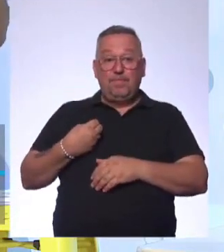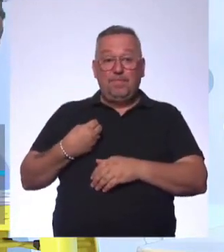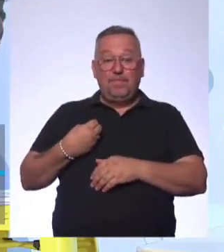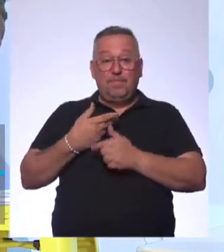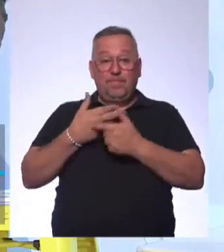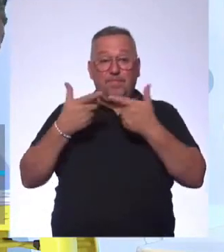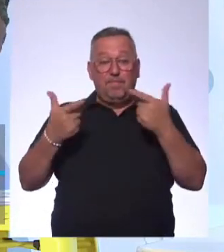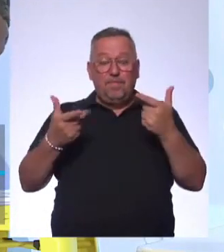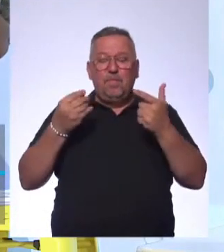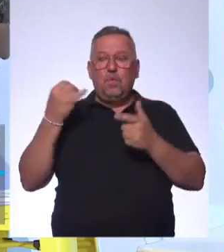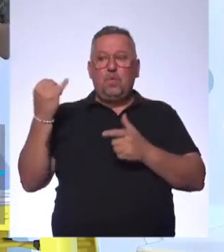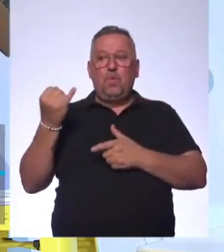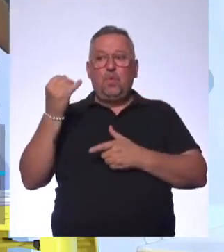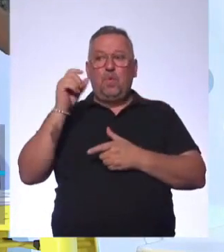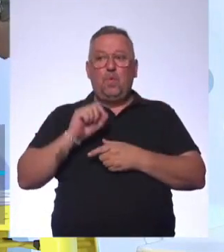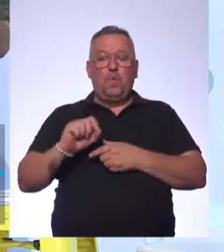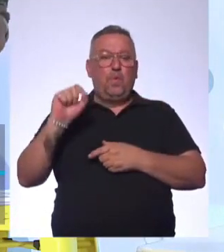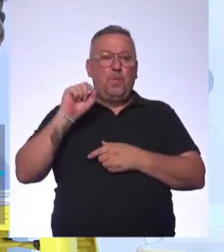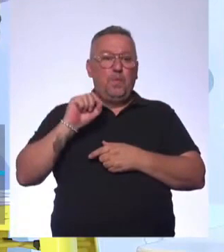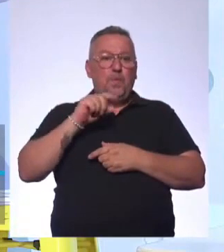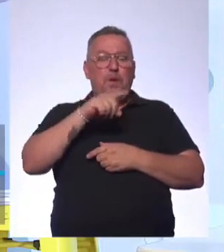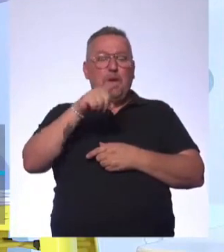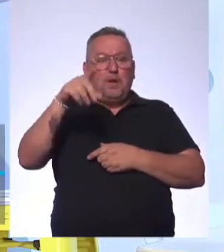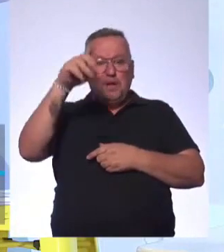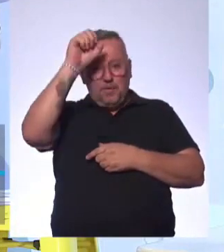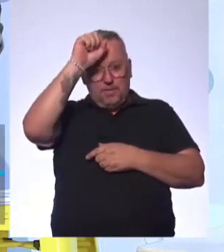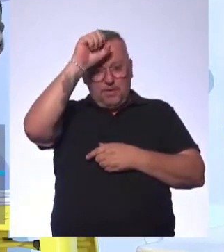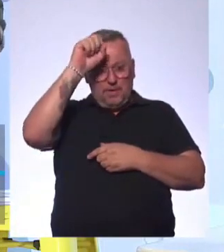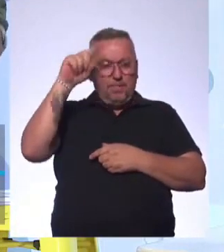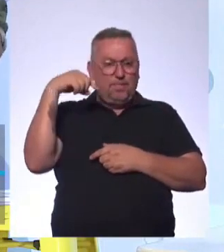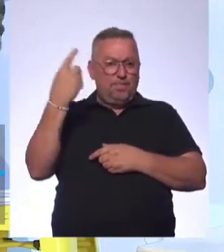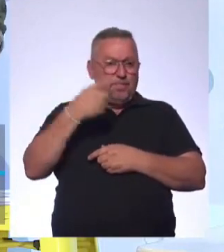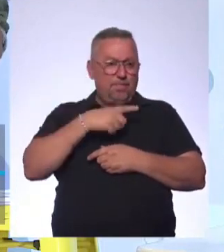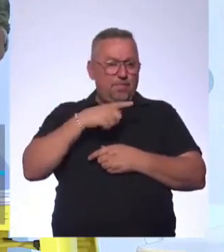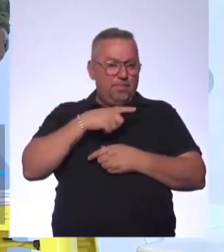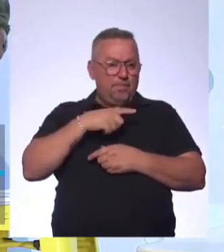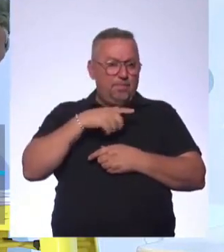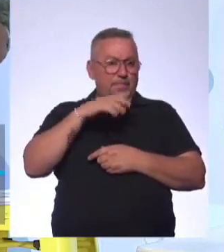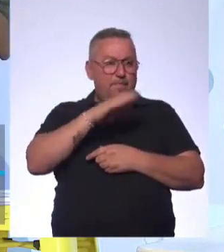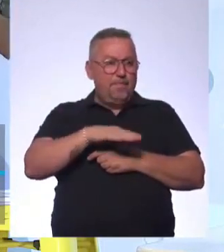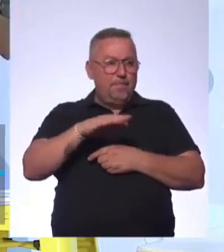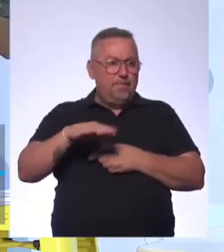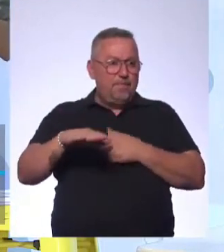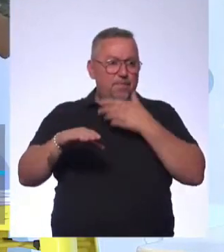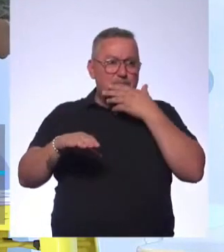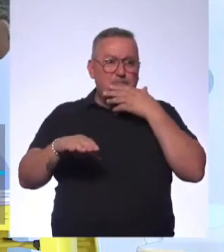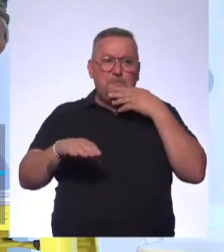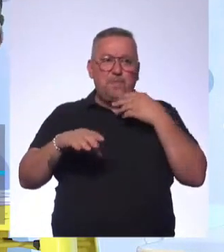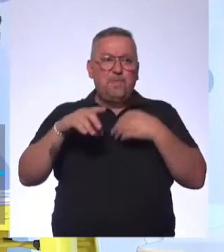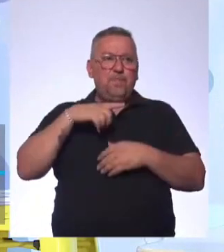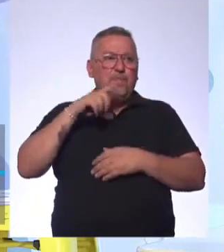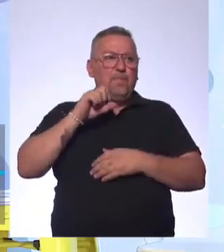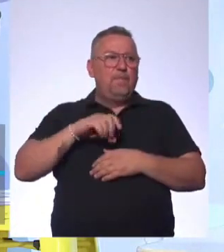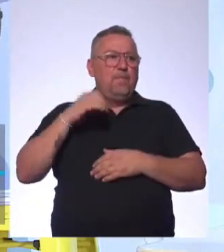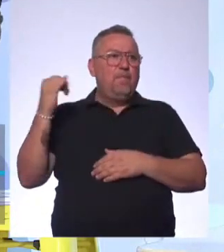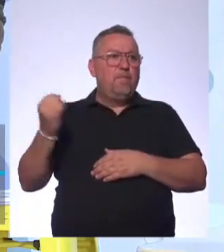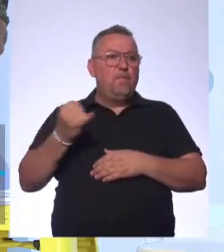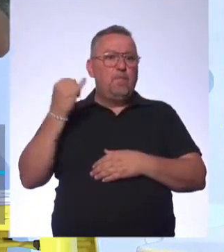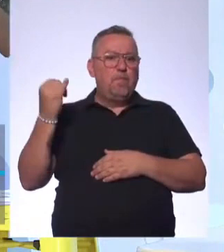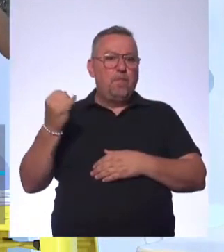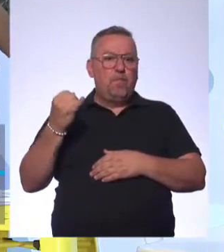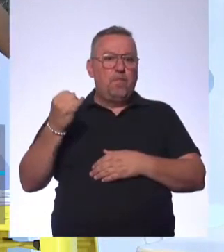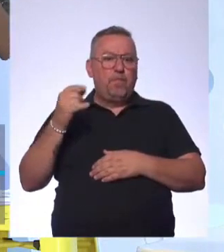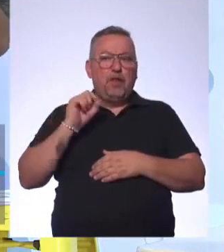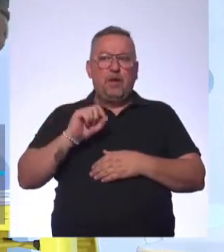coisas que são muito importantes é esses aprendizados que nós temos quando nós somos crianças, eles são